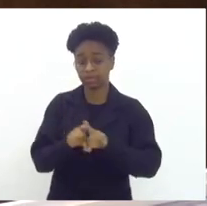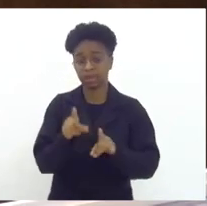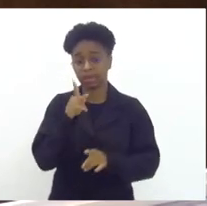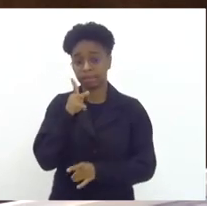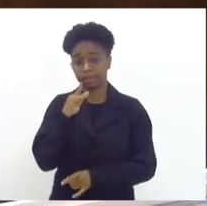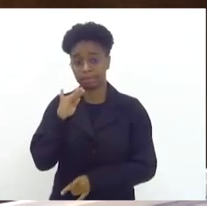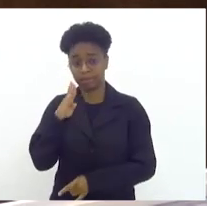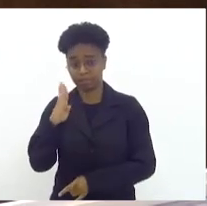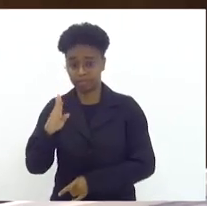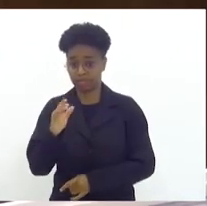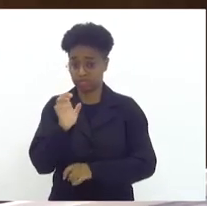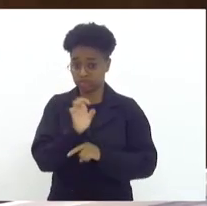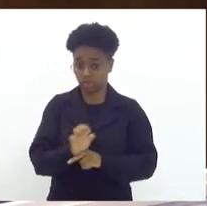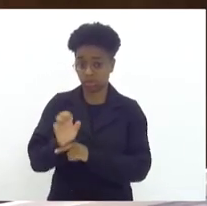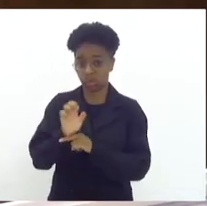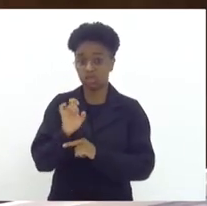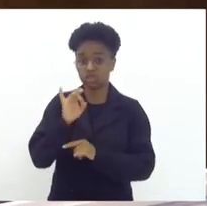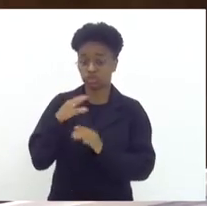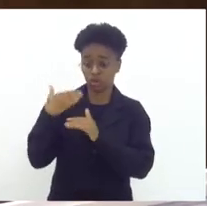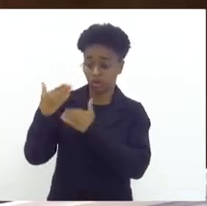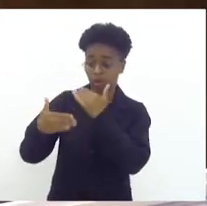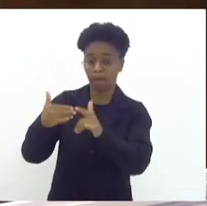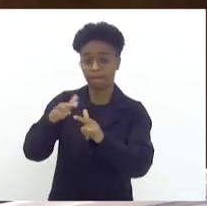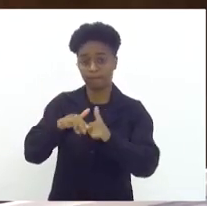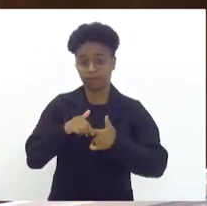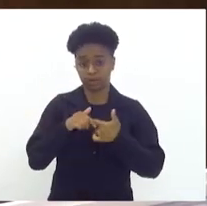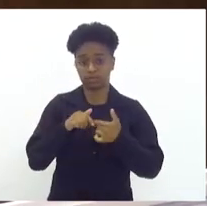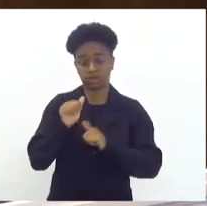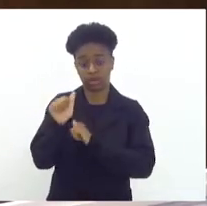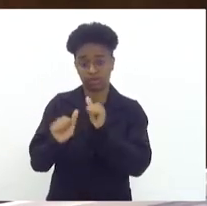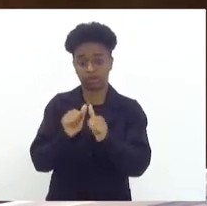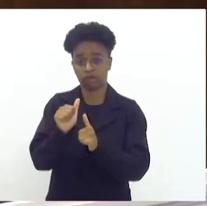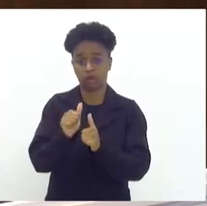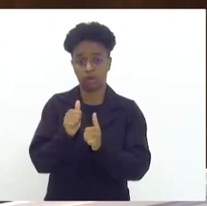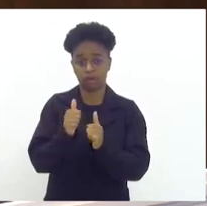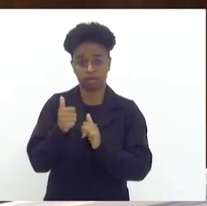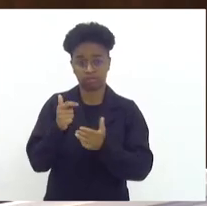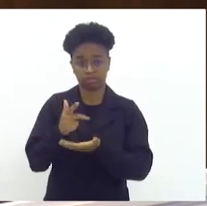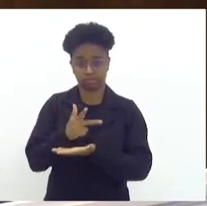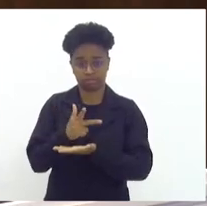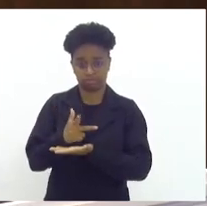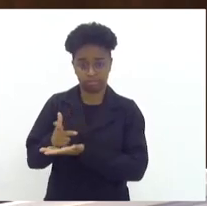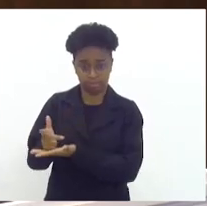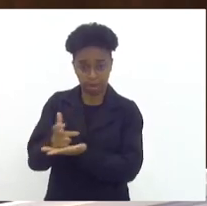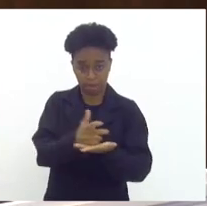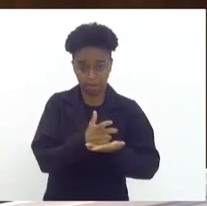função da reforma tributária é uma fantasia